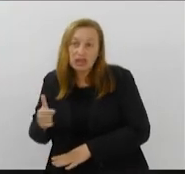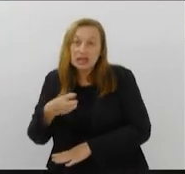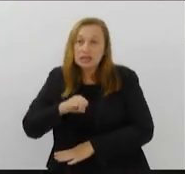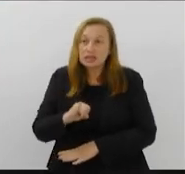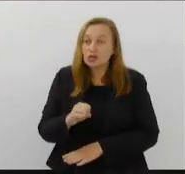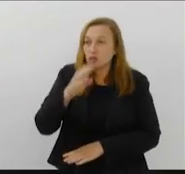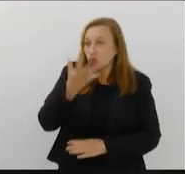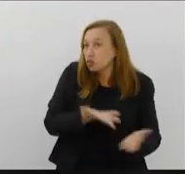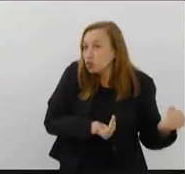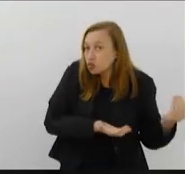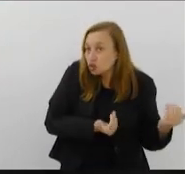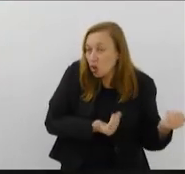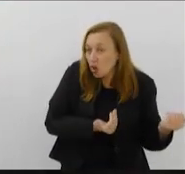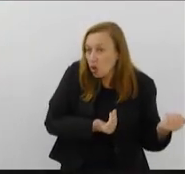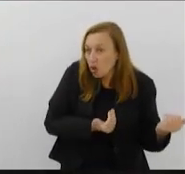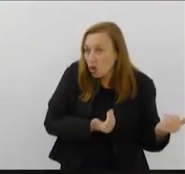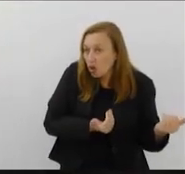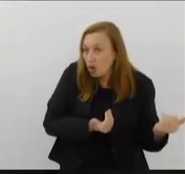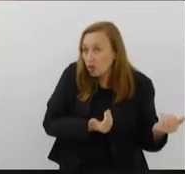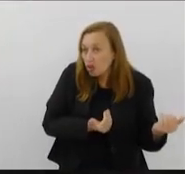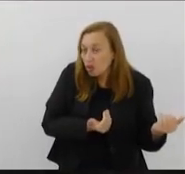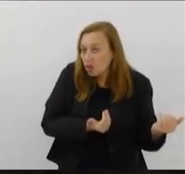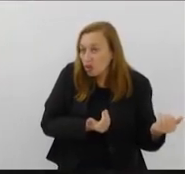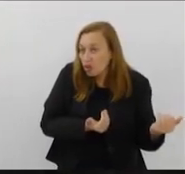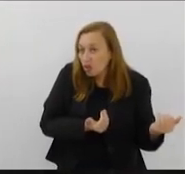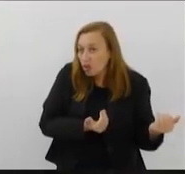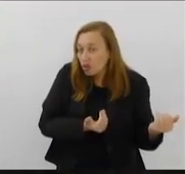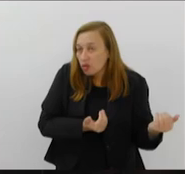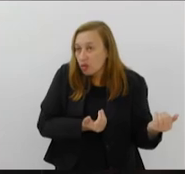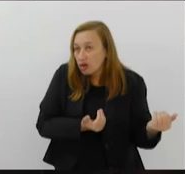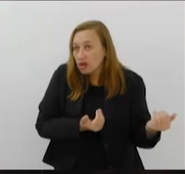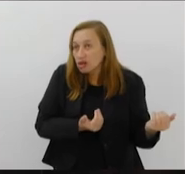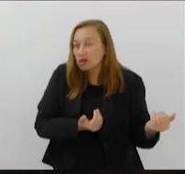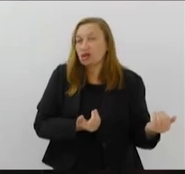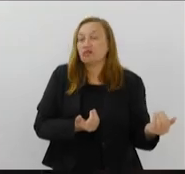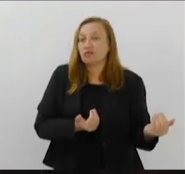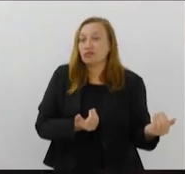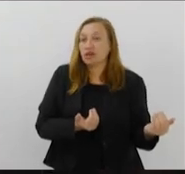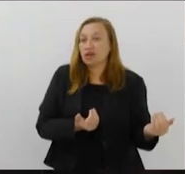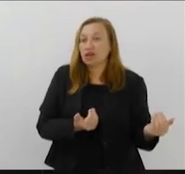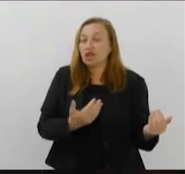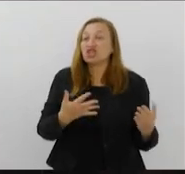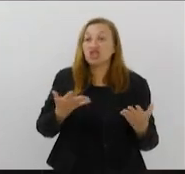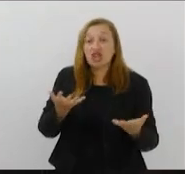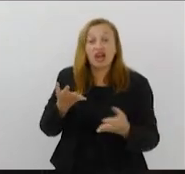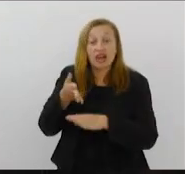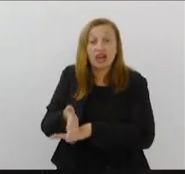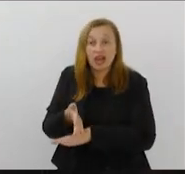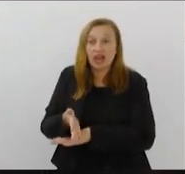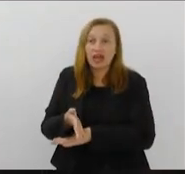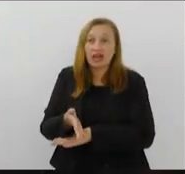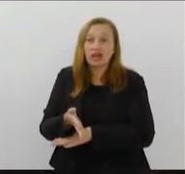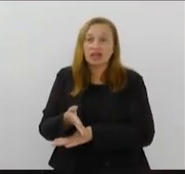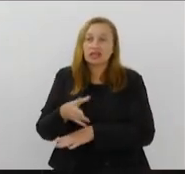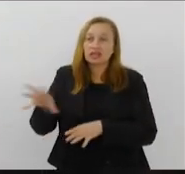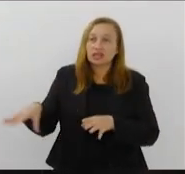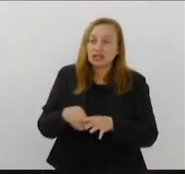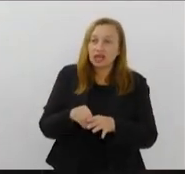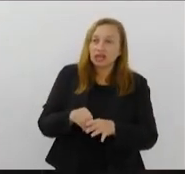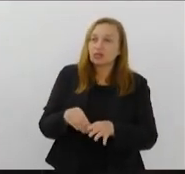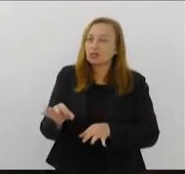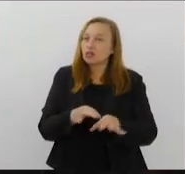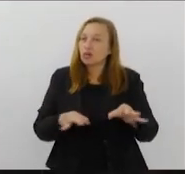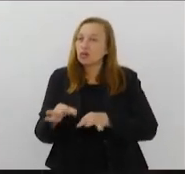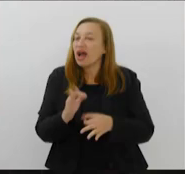topou, dentro do, tá ali no Morro da Previdência, participar de uma formação dessa, ele já quer, o engajamento dele já existe por consequência, e ele já está dentro do programa, muitas